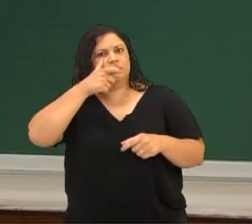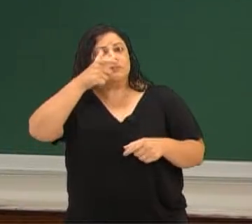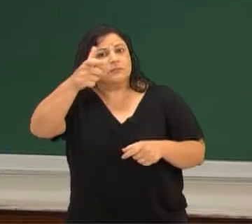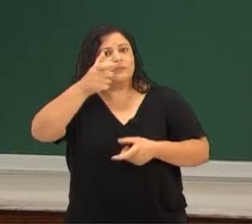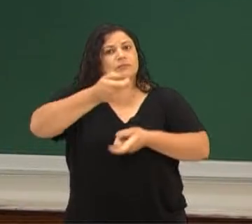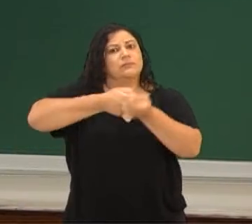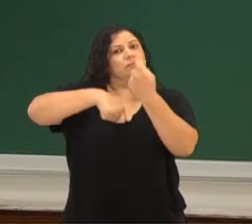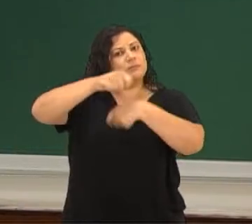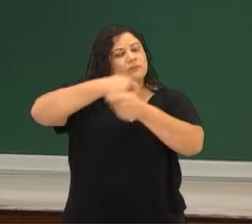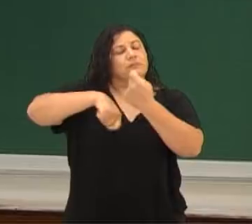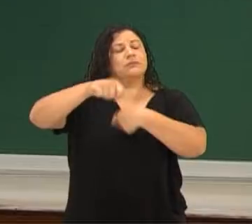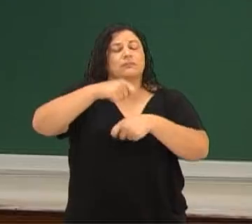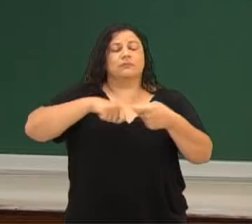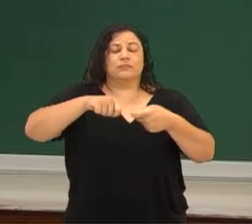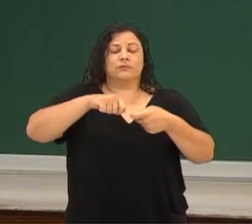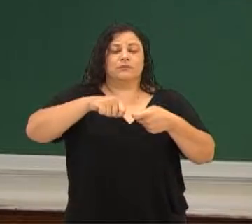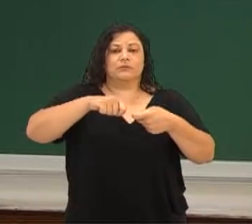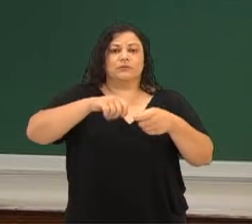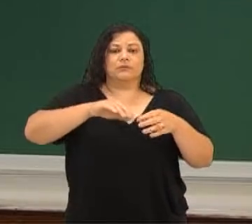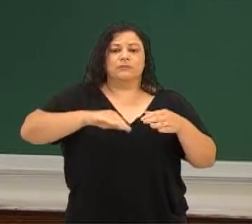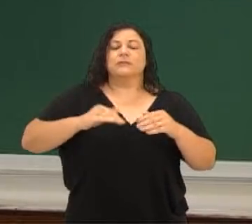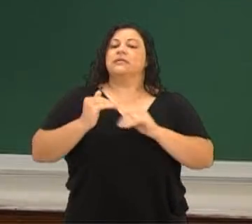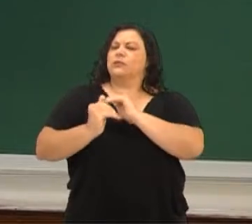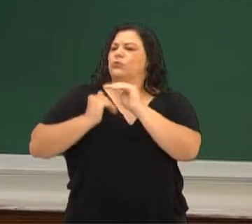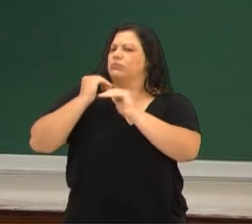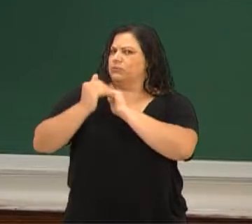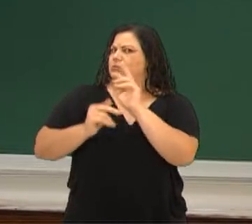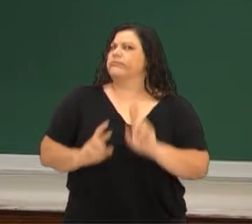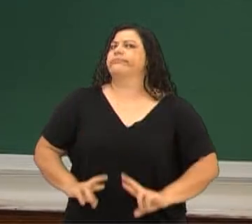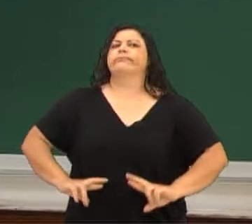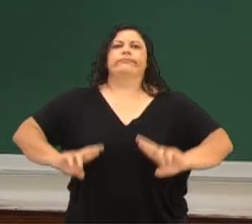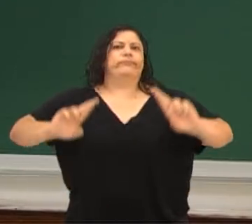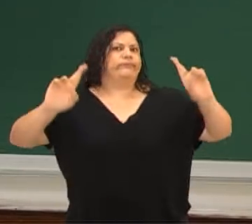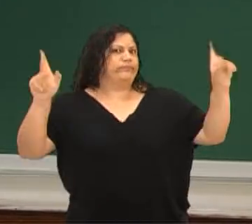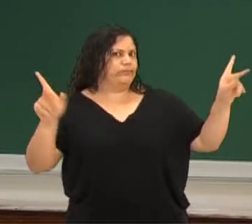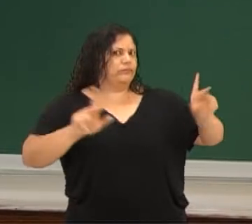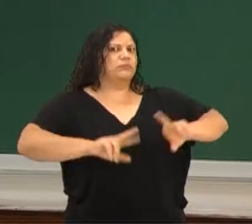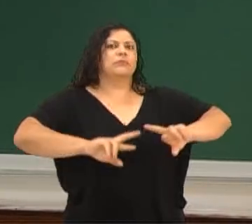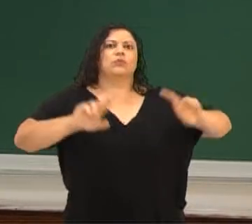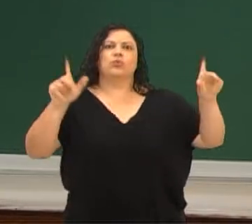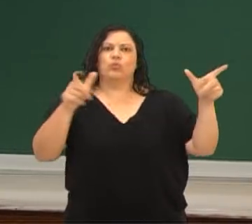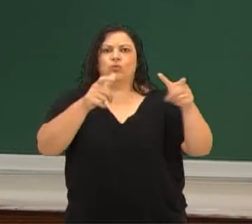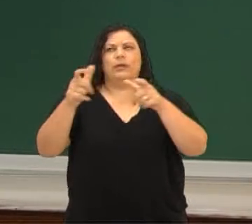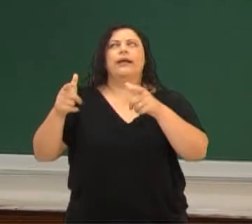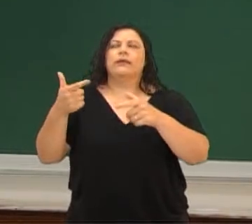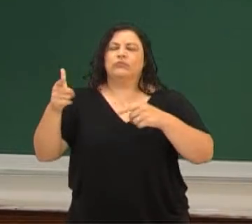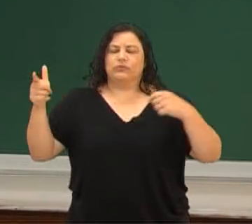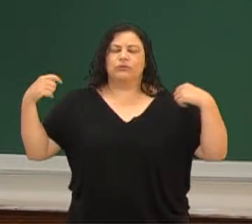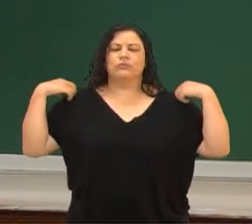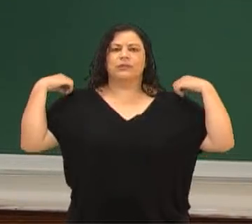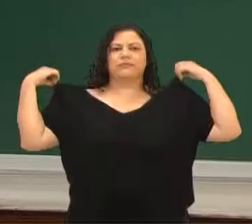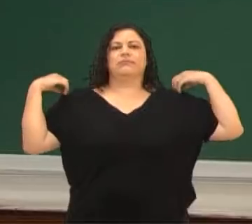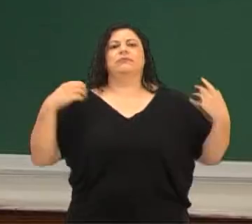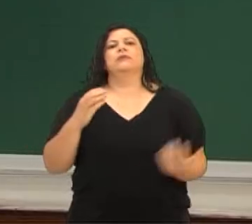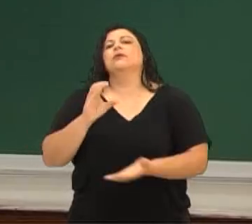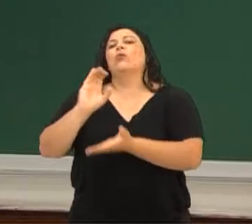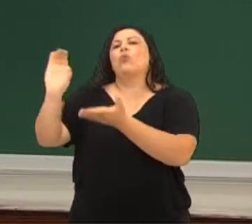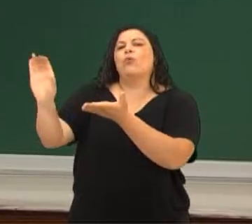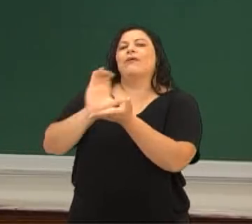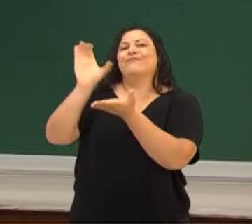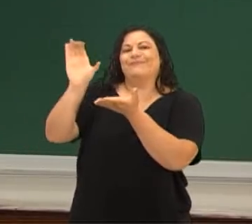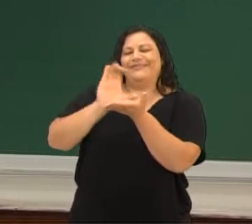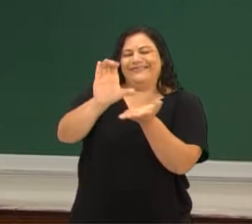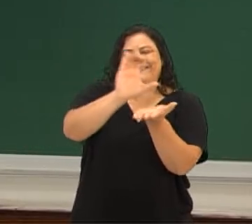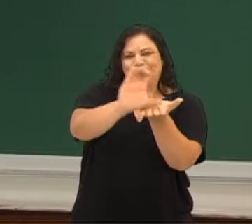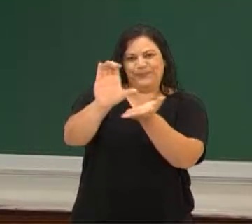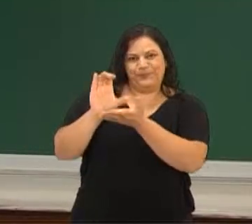na região. Então, o desenvolvimento, lógico, vai ser diferente dos lugares onde não existe esse tipo de investimento na